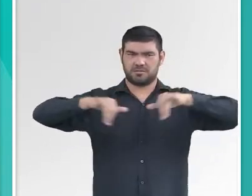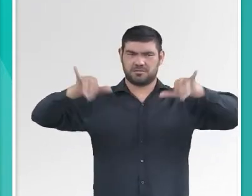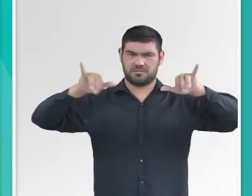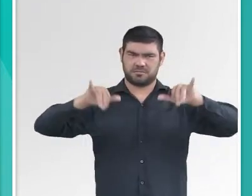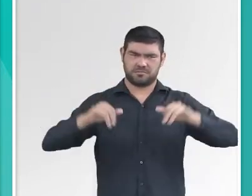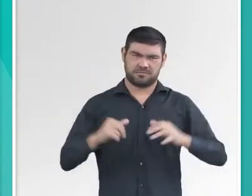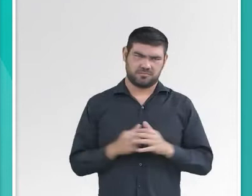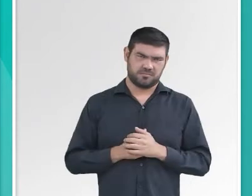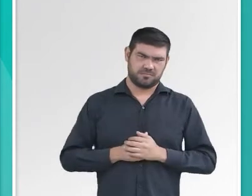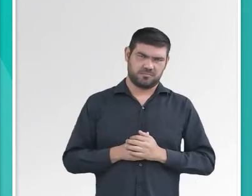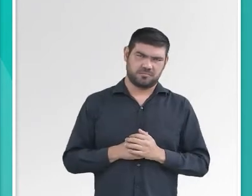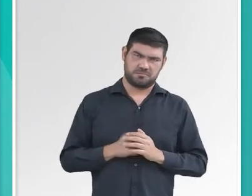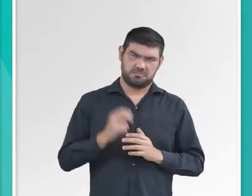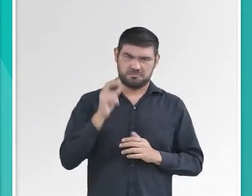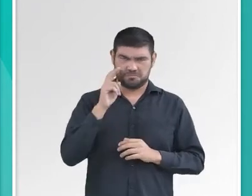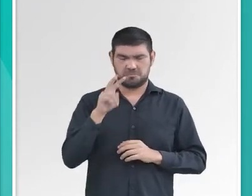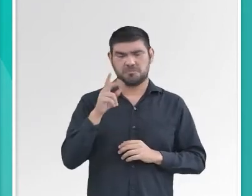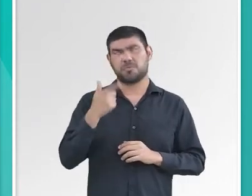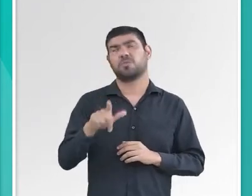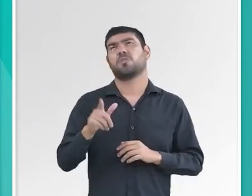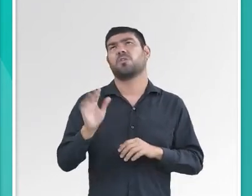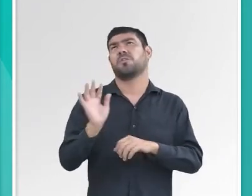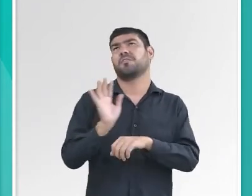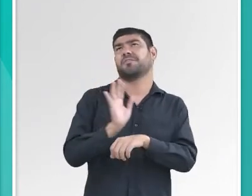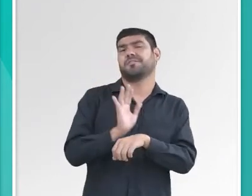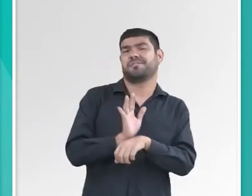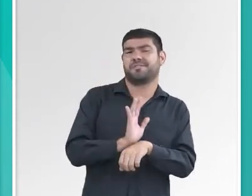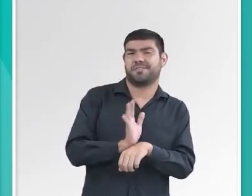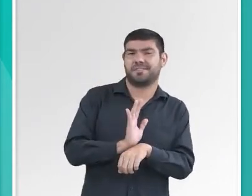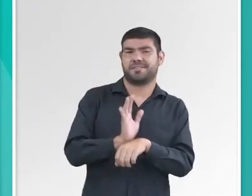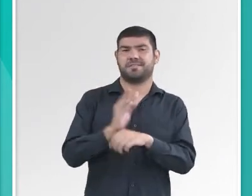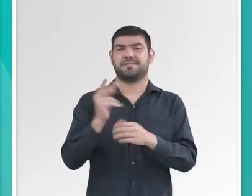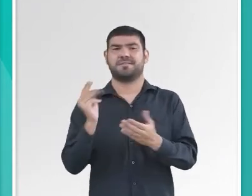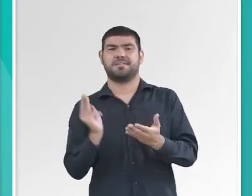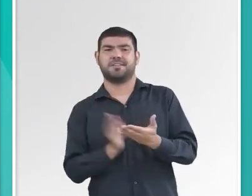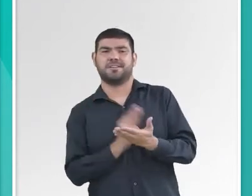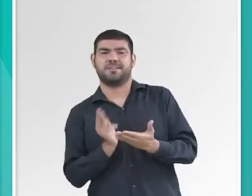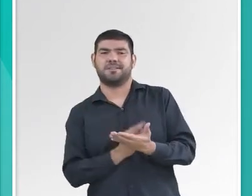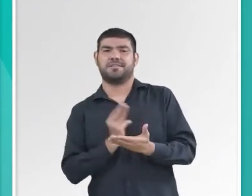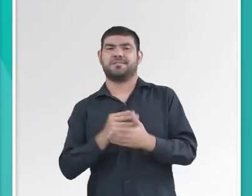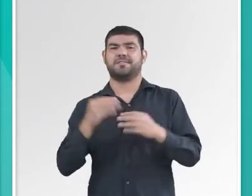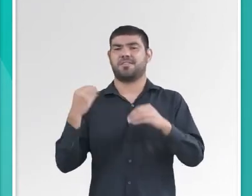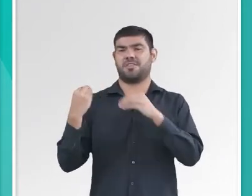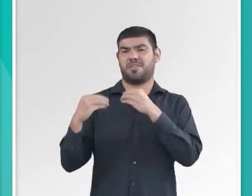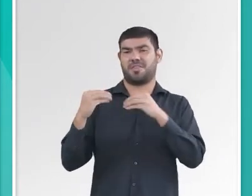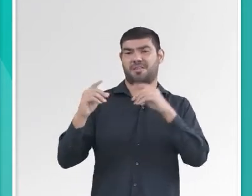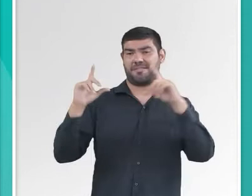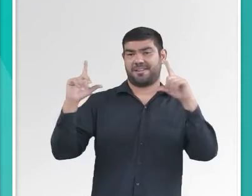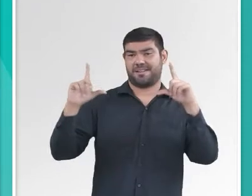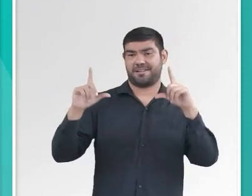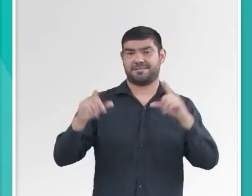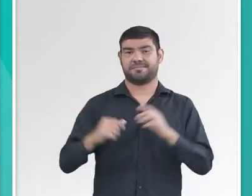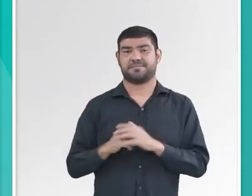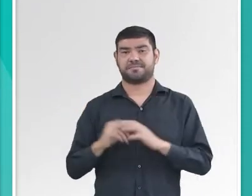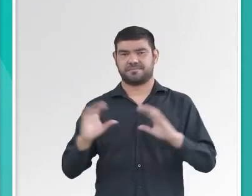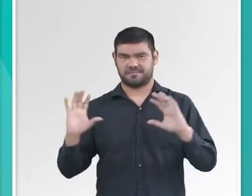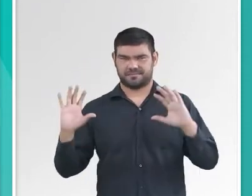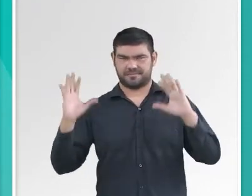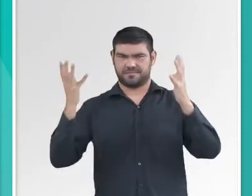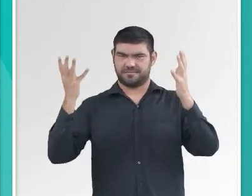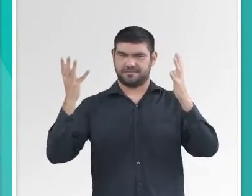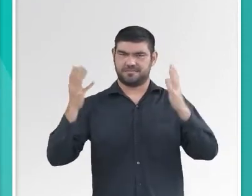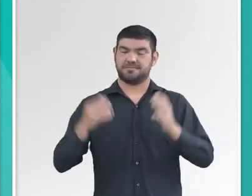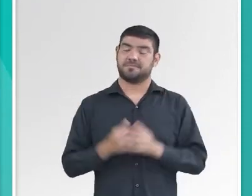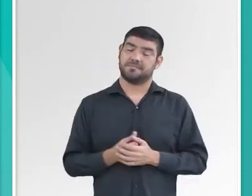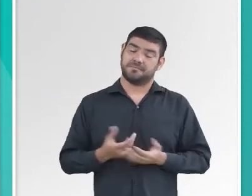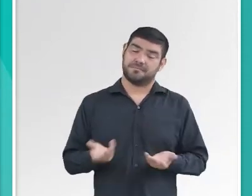gente viu mais uma vez exemplos aqui, olha só. Livros, filmes, novelas e, claro, festas populares. Então,